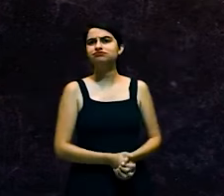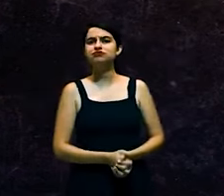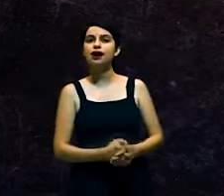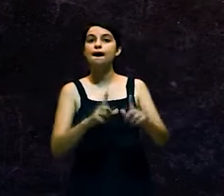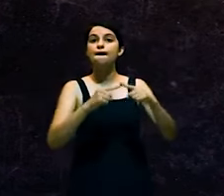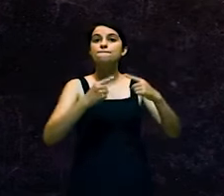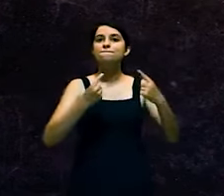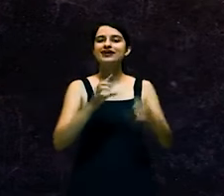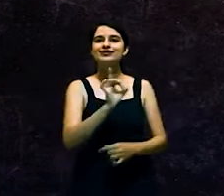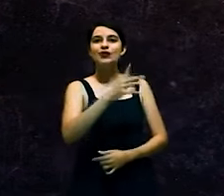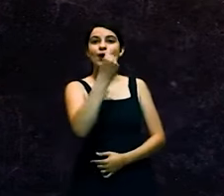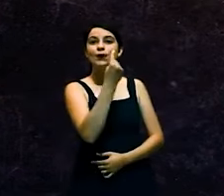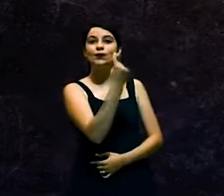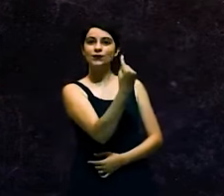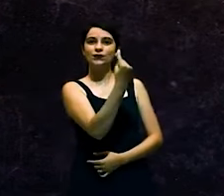mas apenas